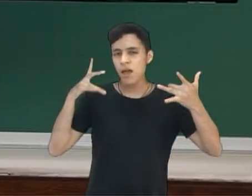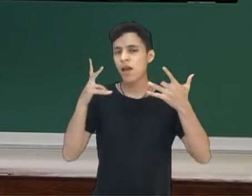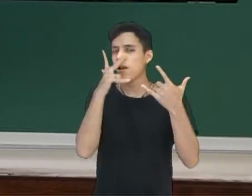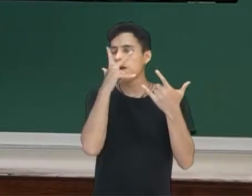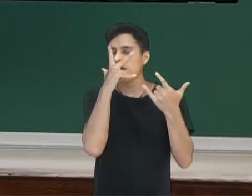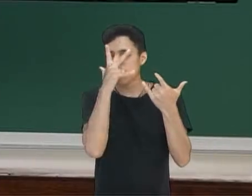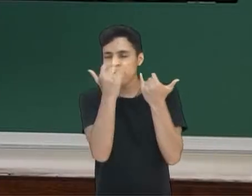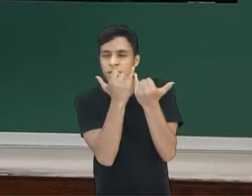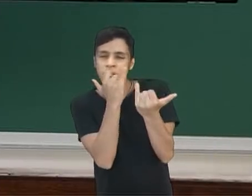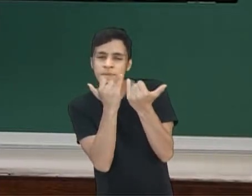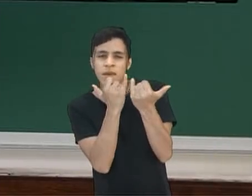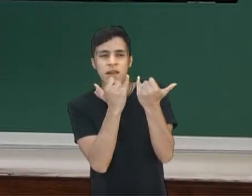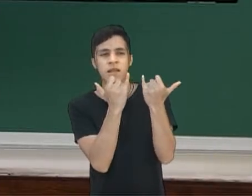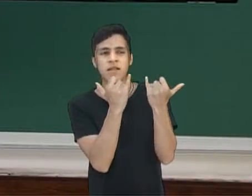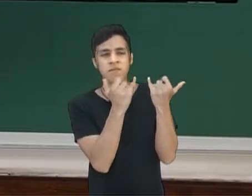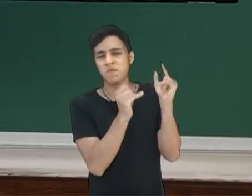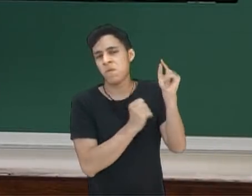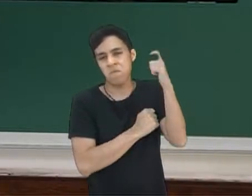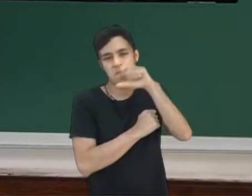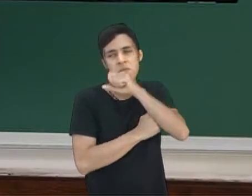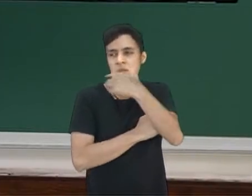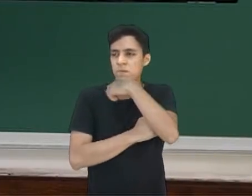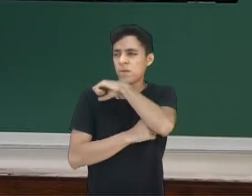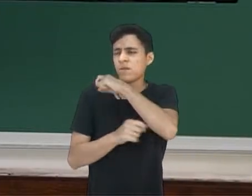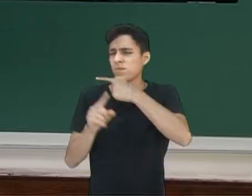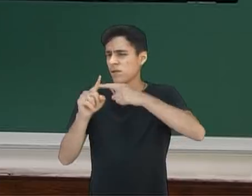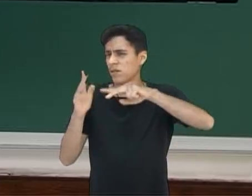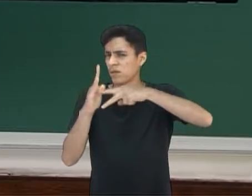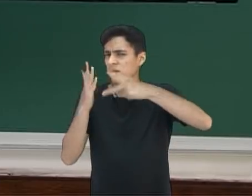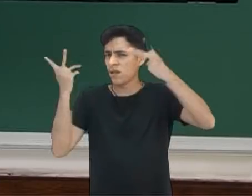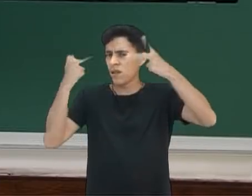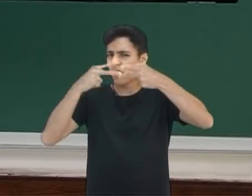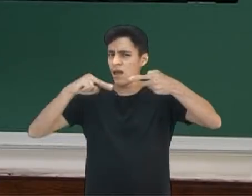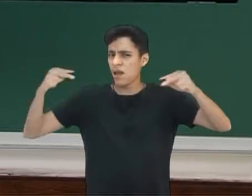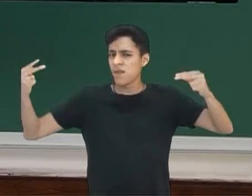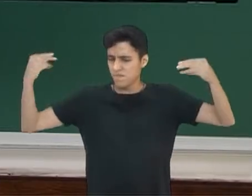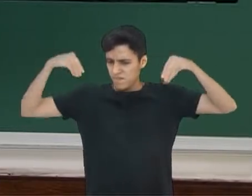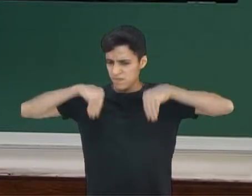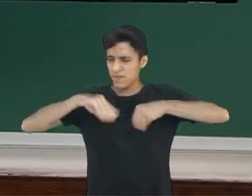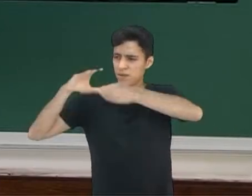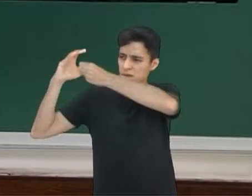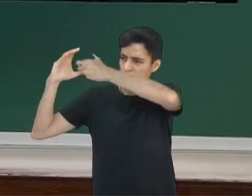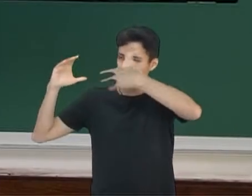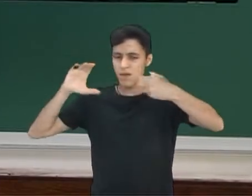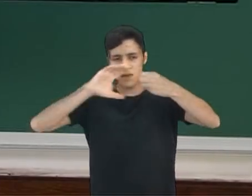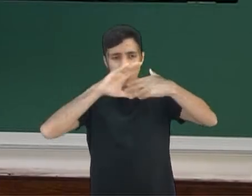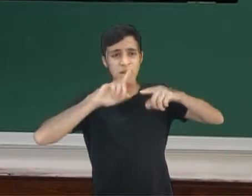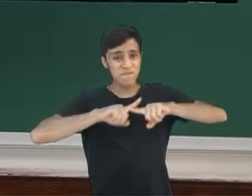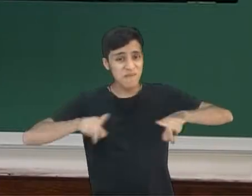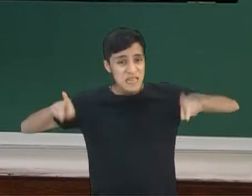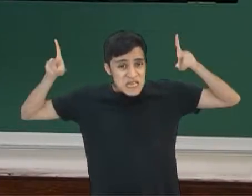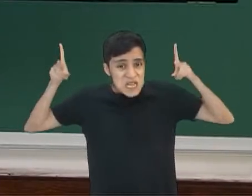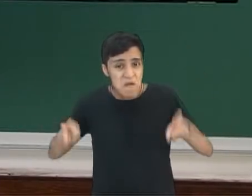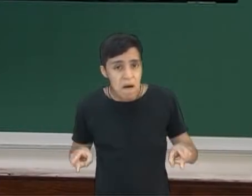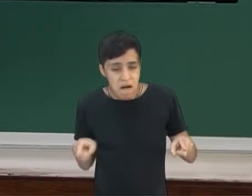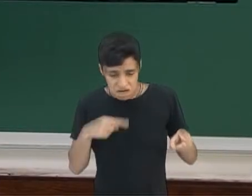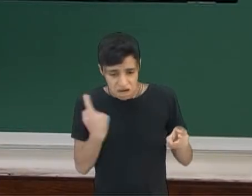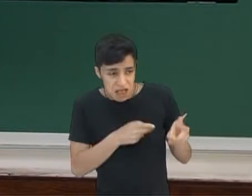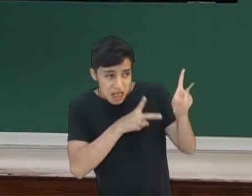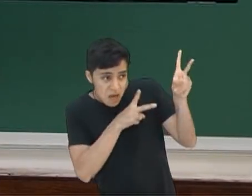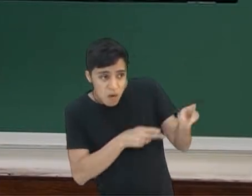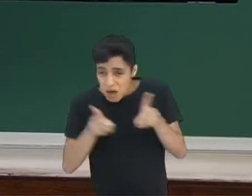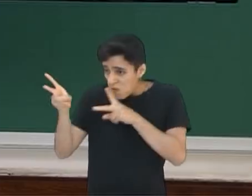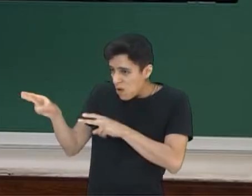genitores, porque a gente herdou características deles, mas nunca seremos exatamente idênticos a eles por conta